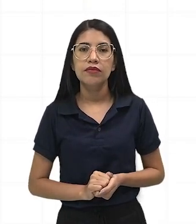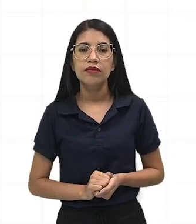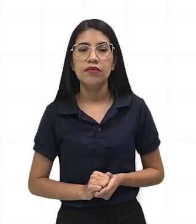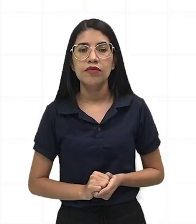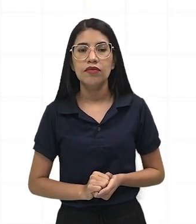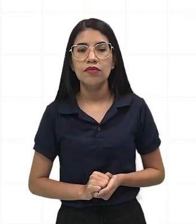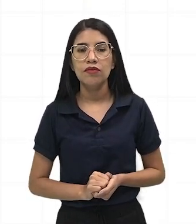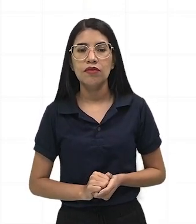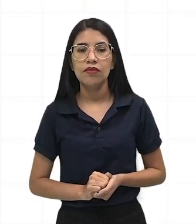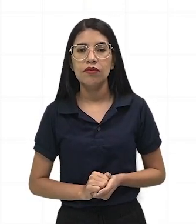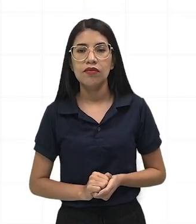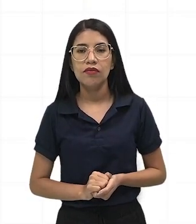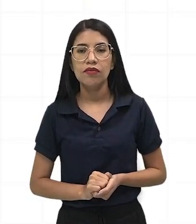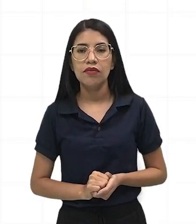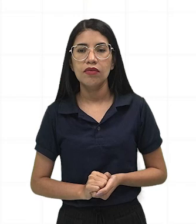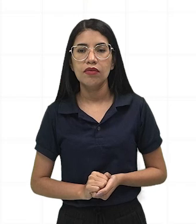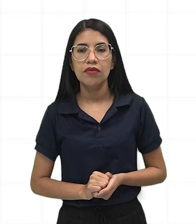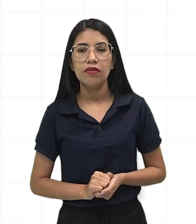primeiro